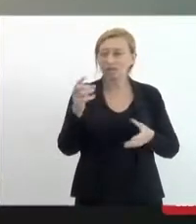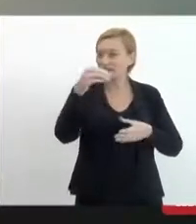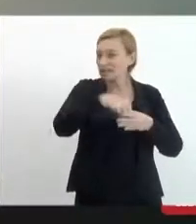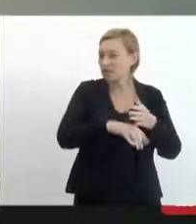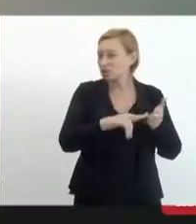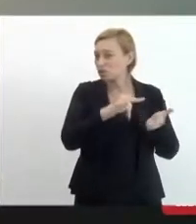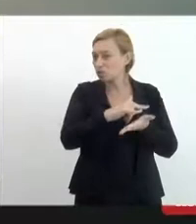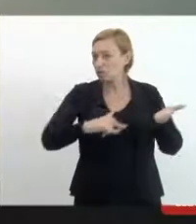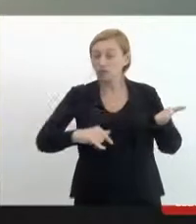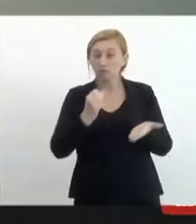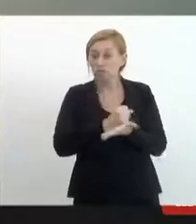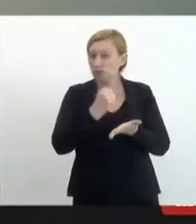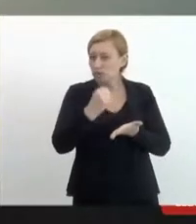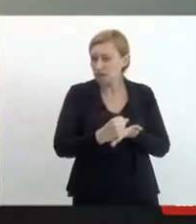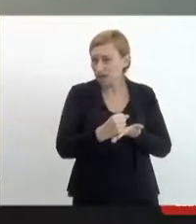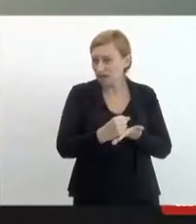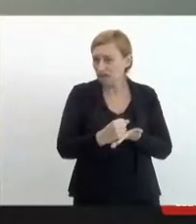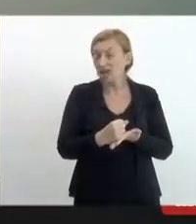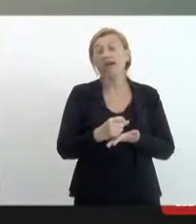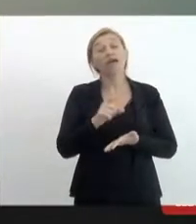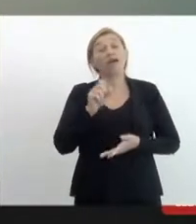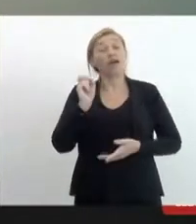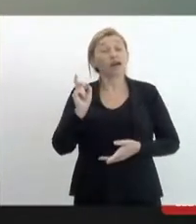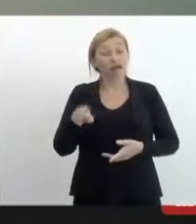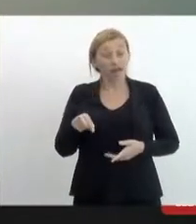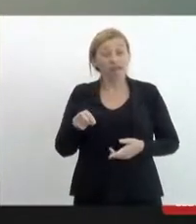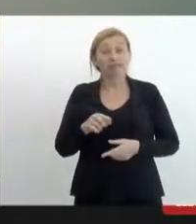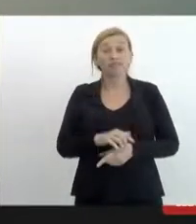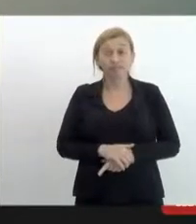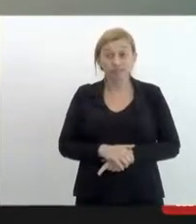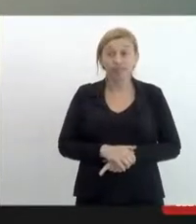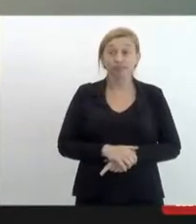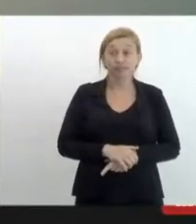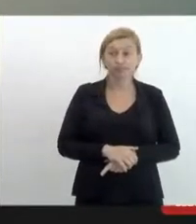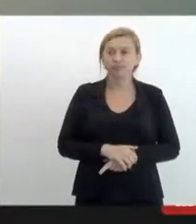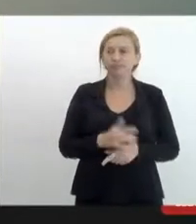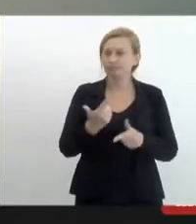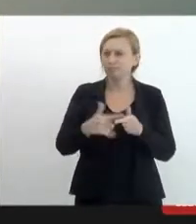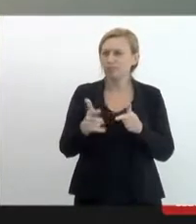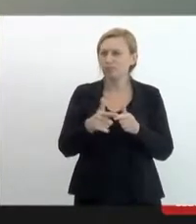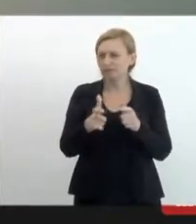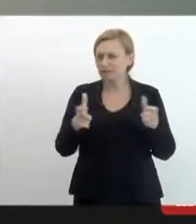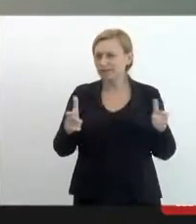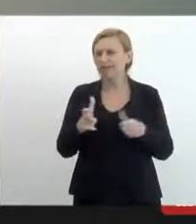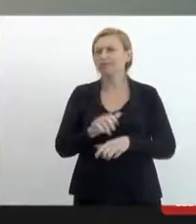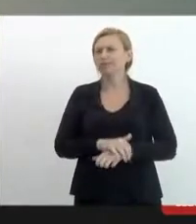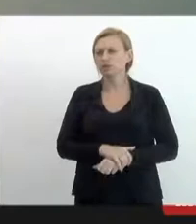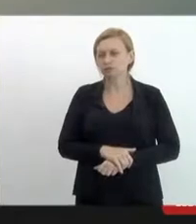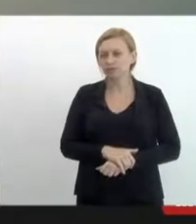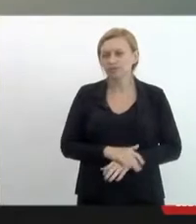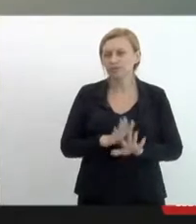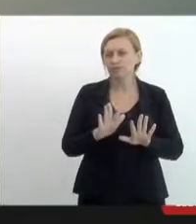como contratos, e aí essa é a nossa... um dos grandes,